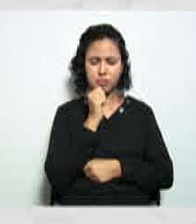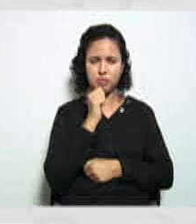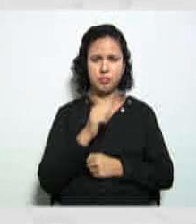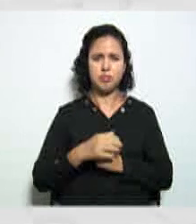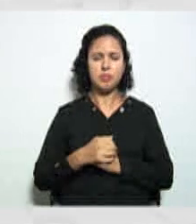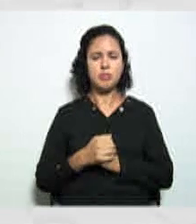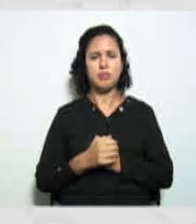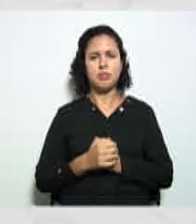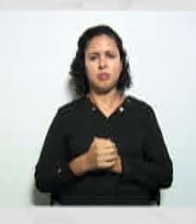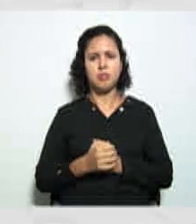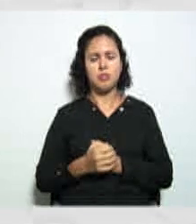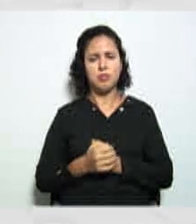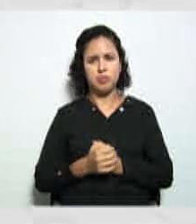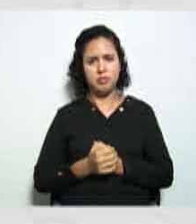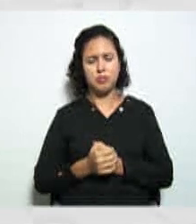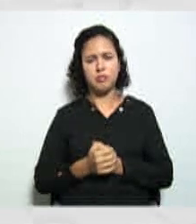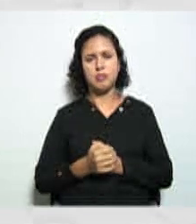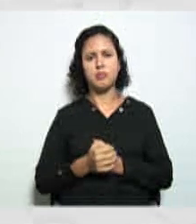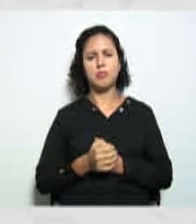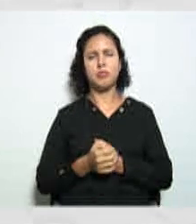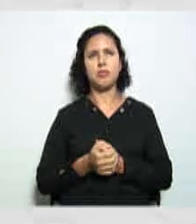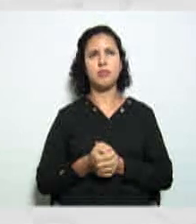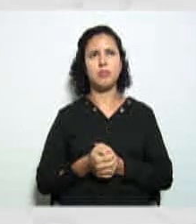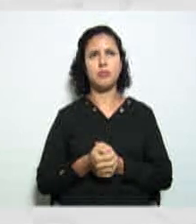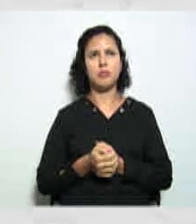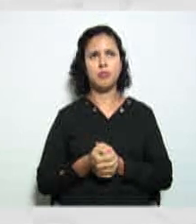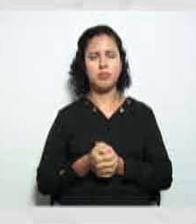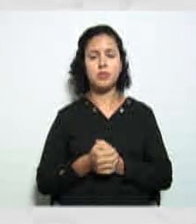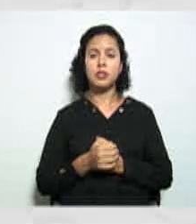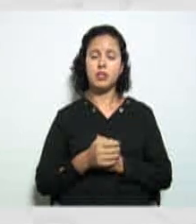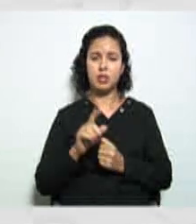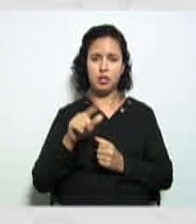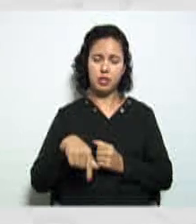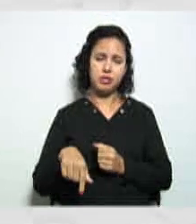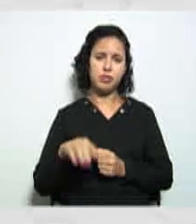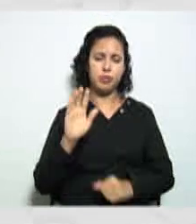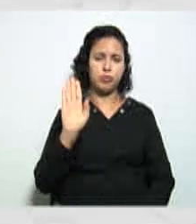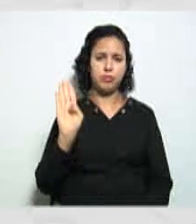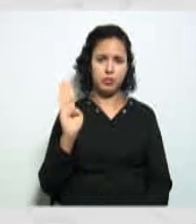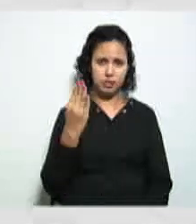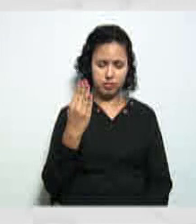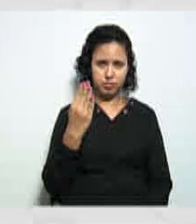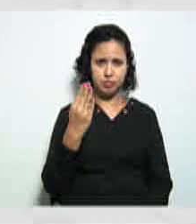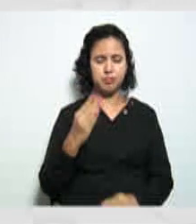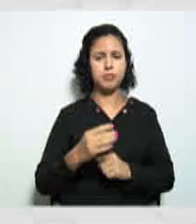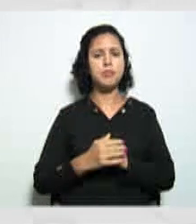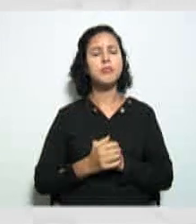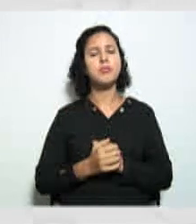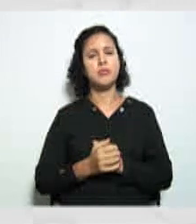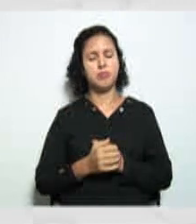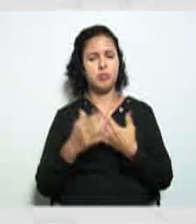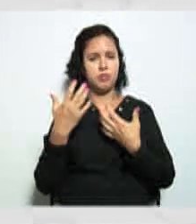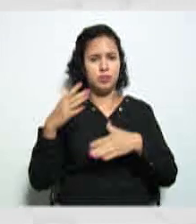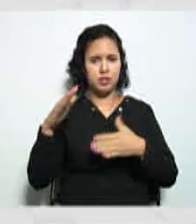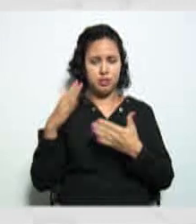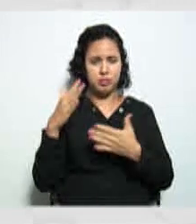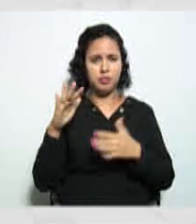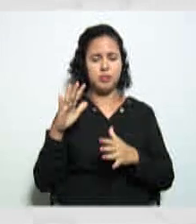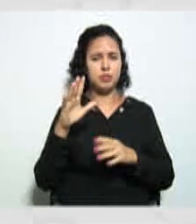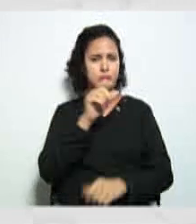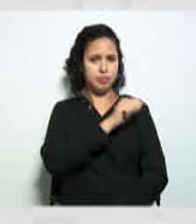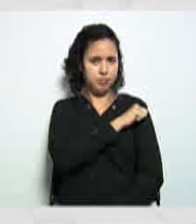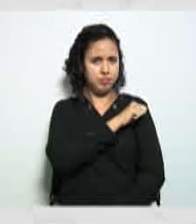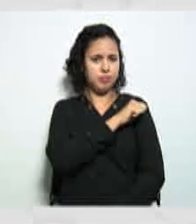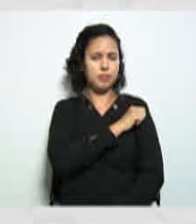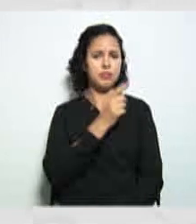Eu posso descartar. Descartar. Então, ela é falsa. É isso mesmo. Então, parabéns aos nossos